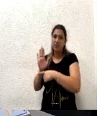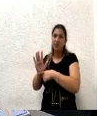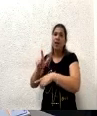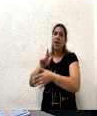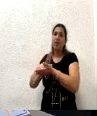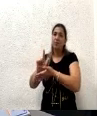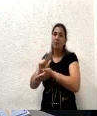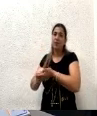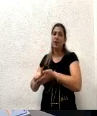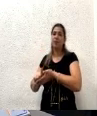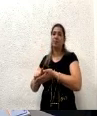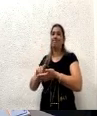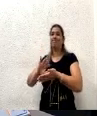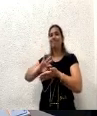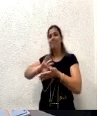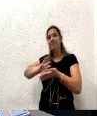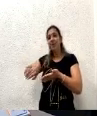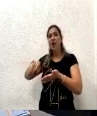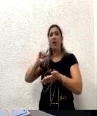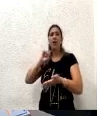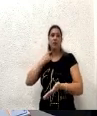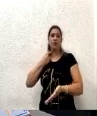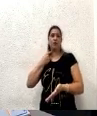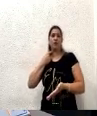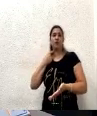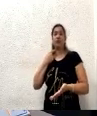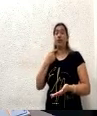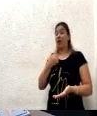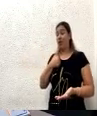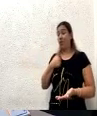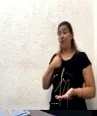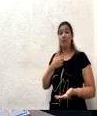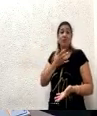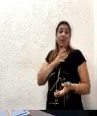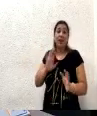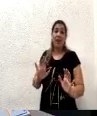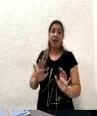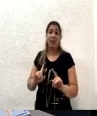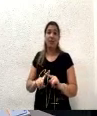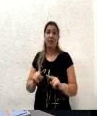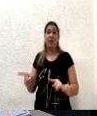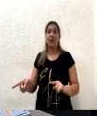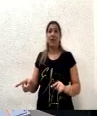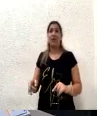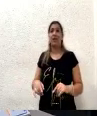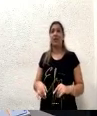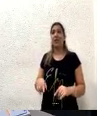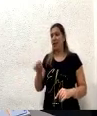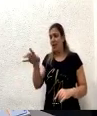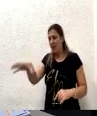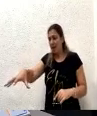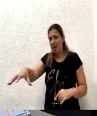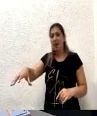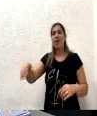Então, assim, tem coisas que não nos traz satisfação de fazer. Eu vou colocar uma academia ao ar livre